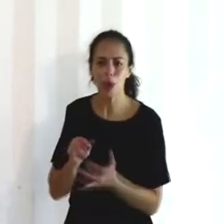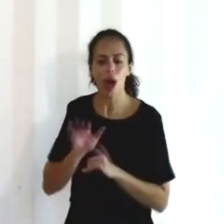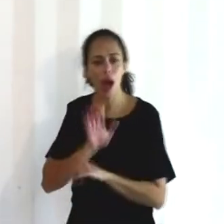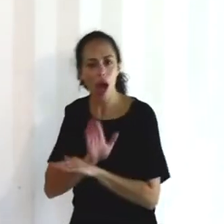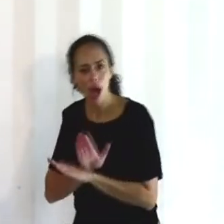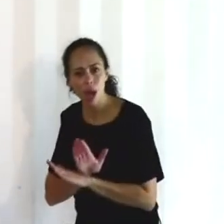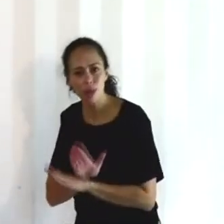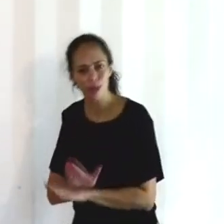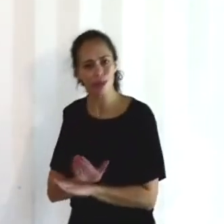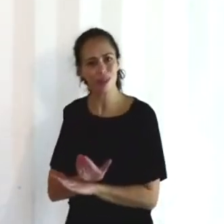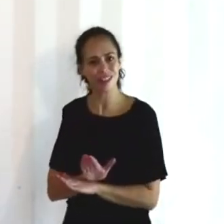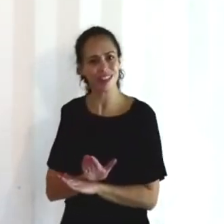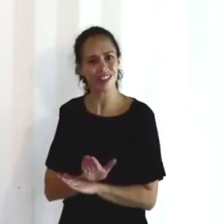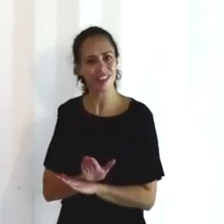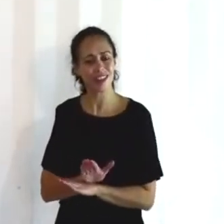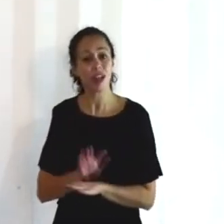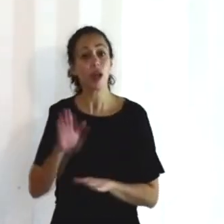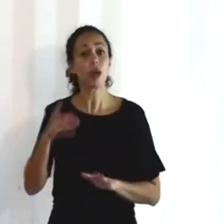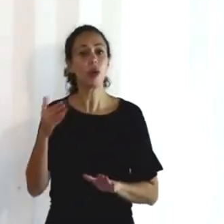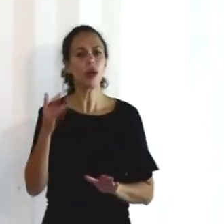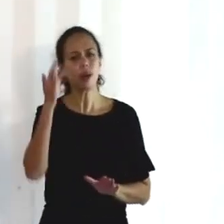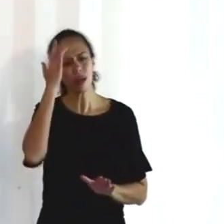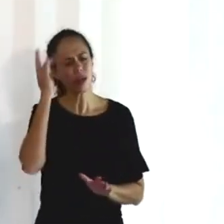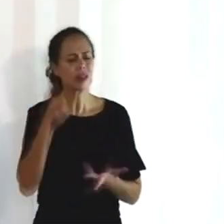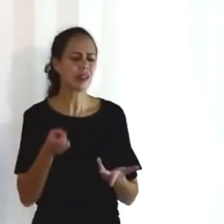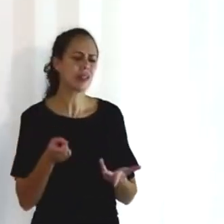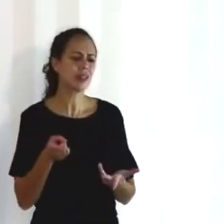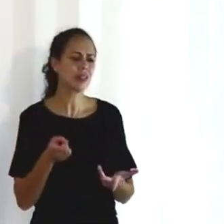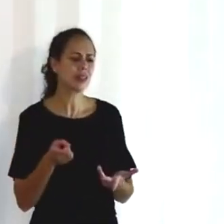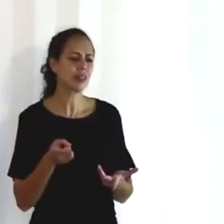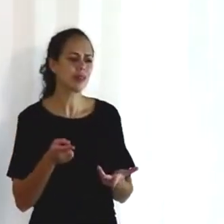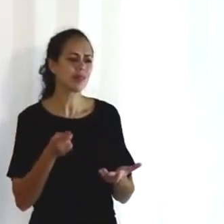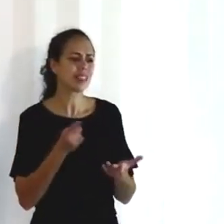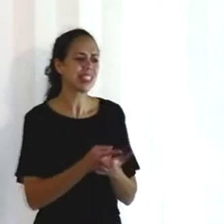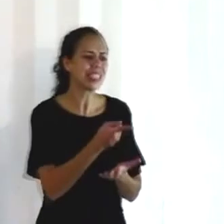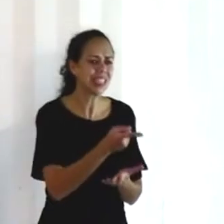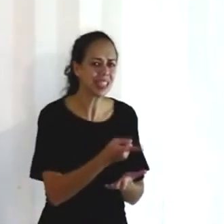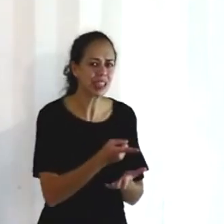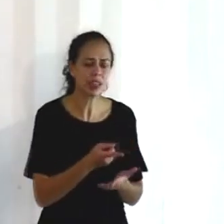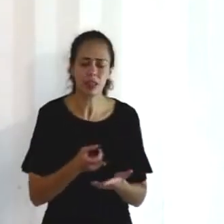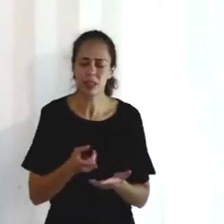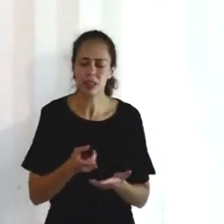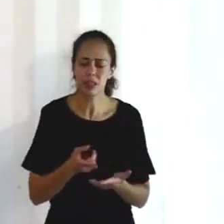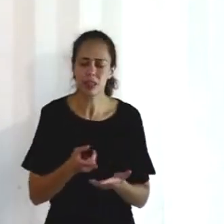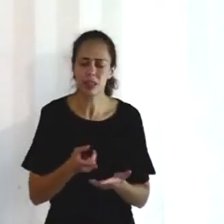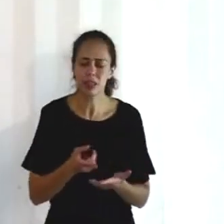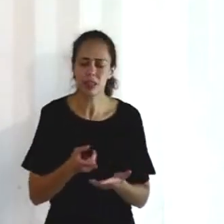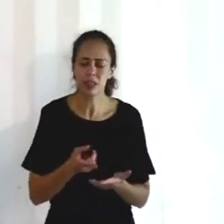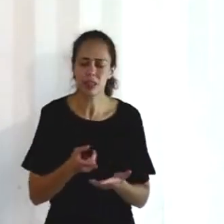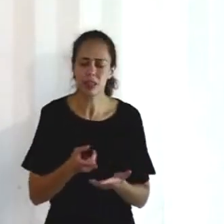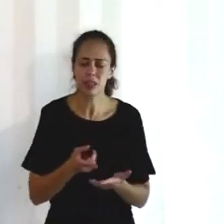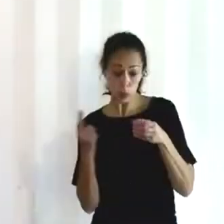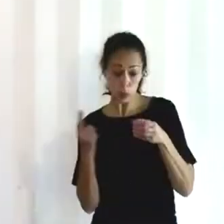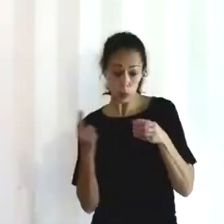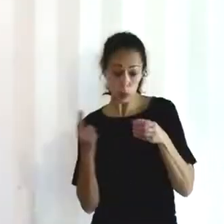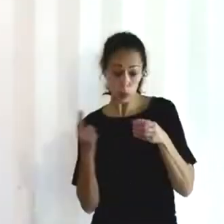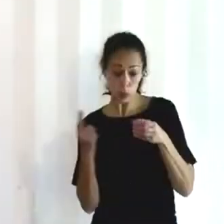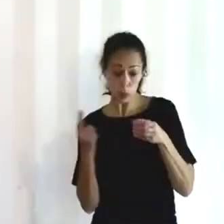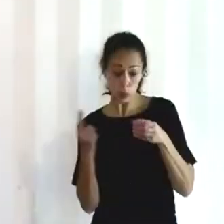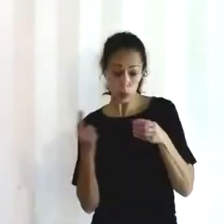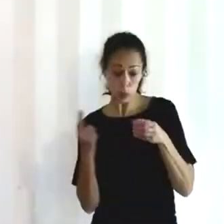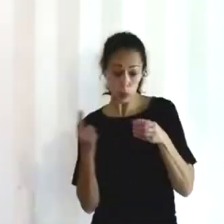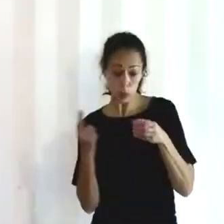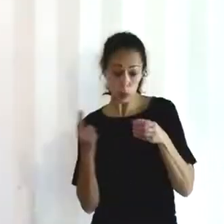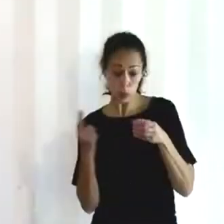faz alguma coisa que magoa outras pessoas, quando permanece no meio da comunidade, vai tendo